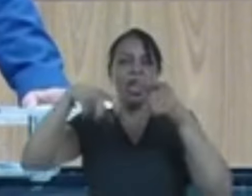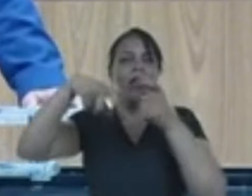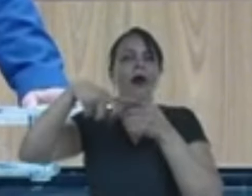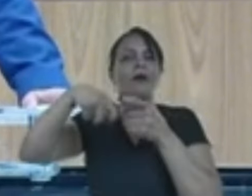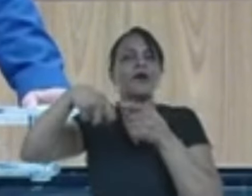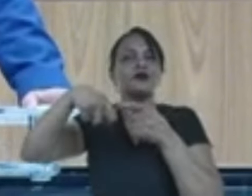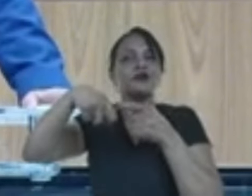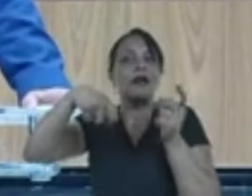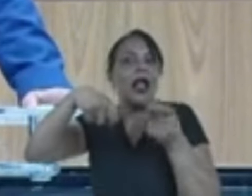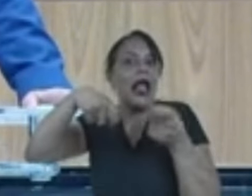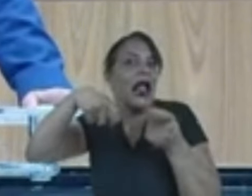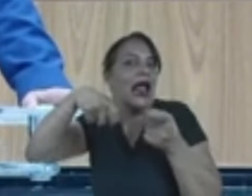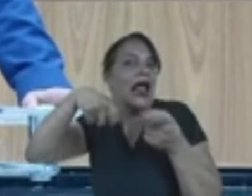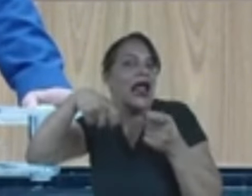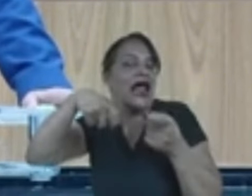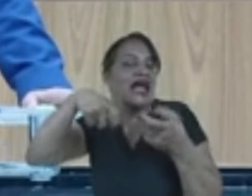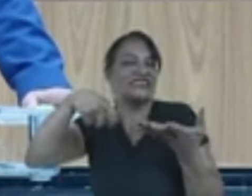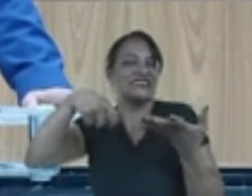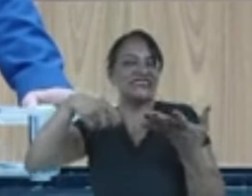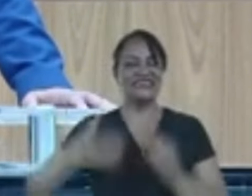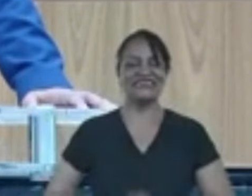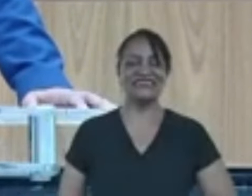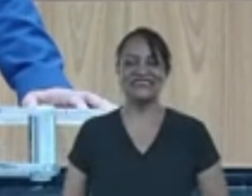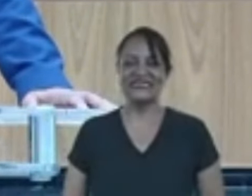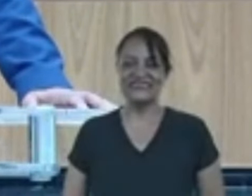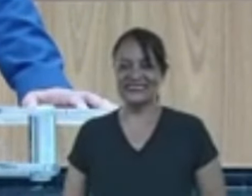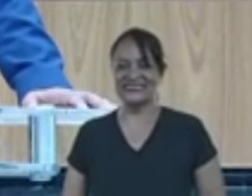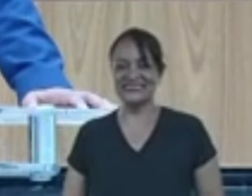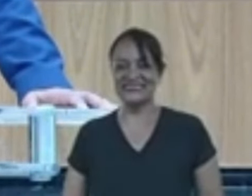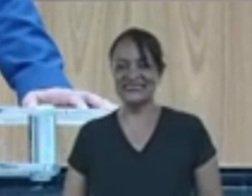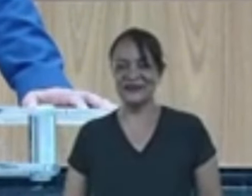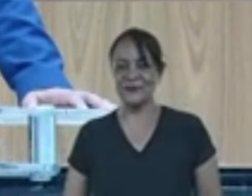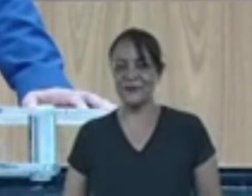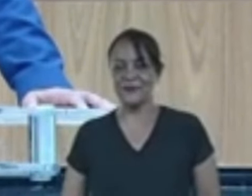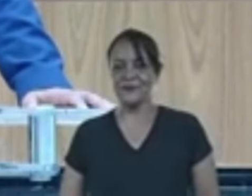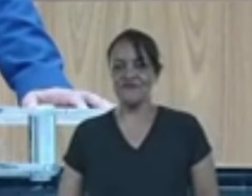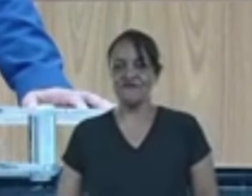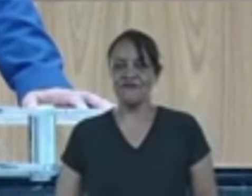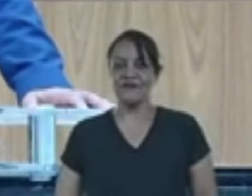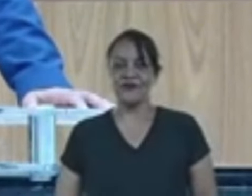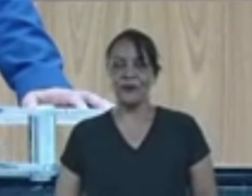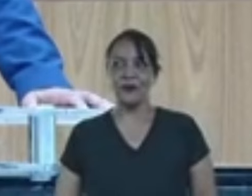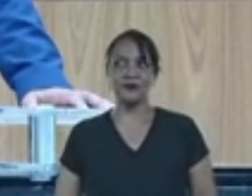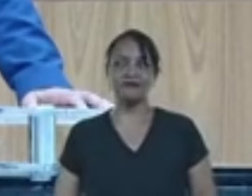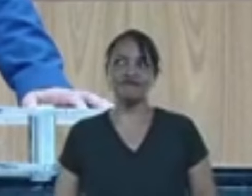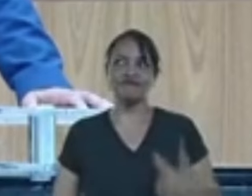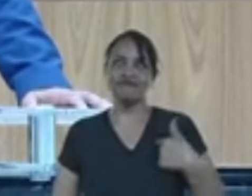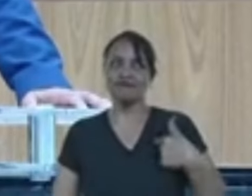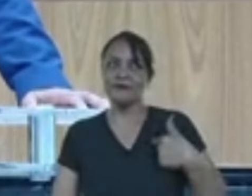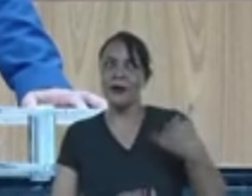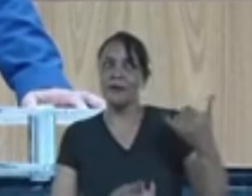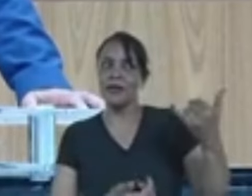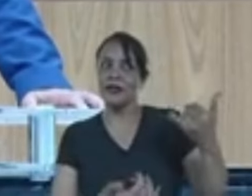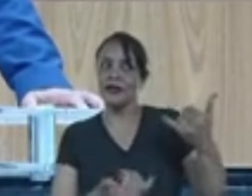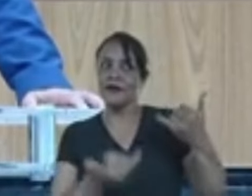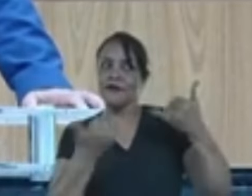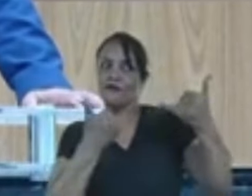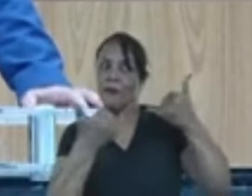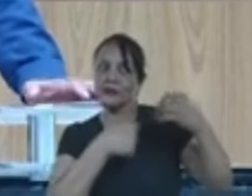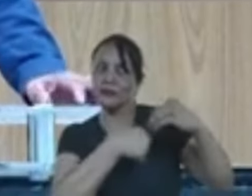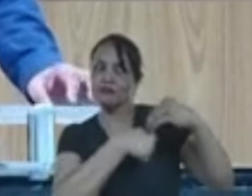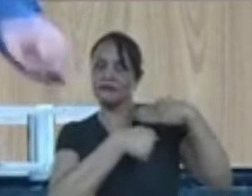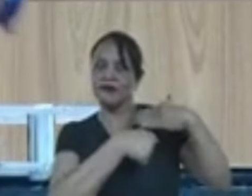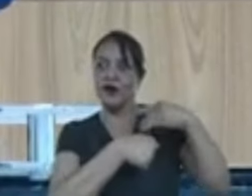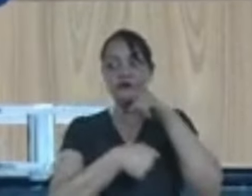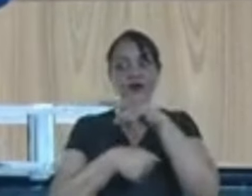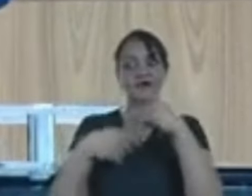que me avisaram. E quando eu recebi a notícia que era para vir pregar aqui, a minha cabeça ficou a mil.